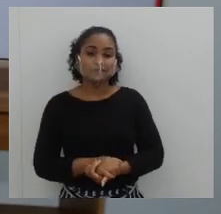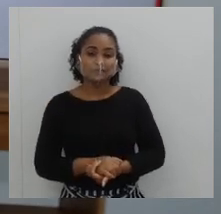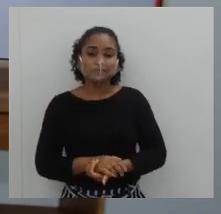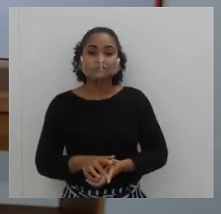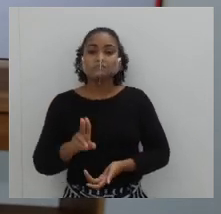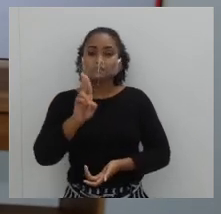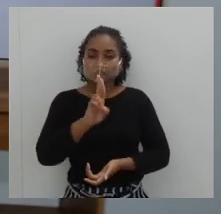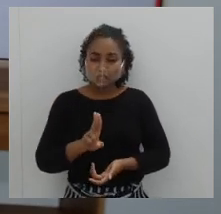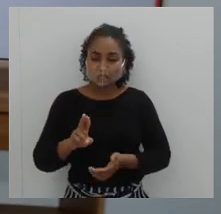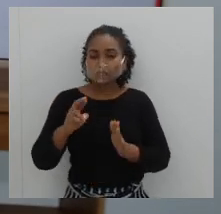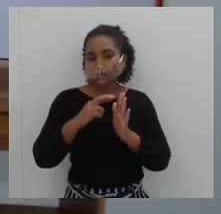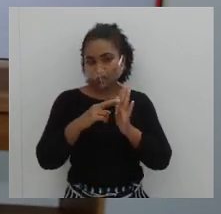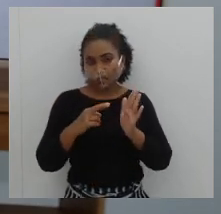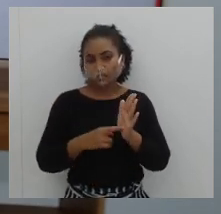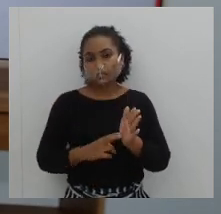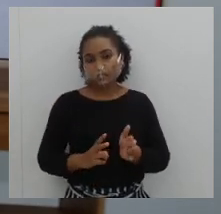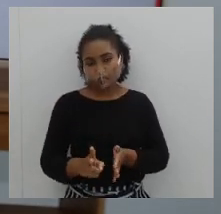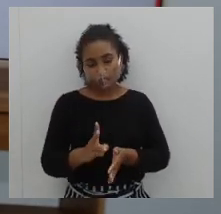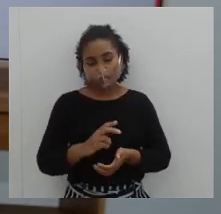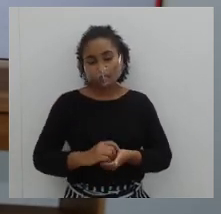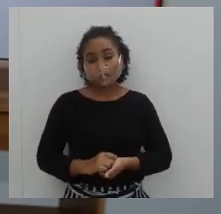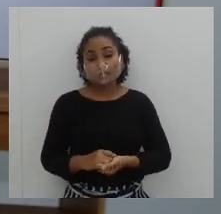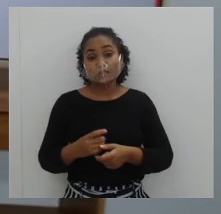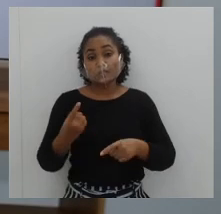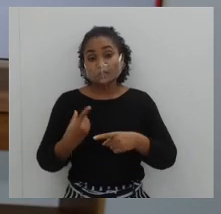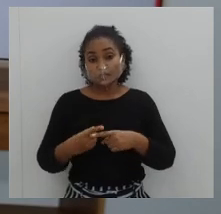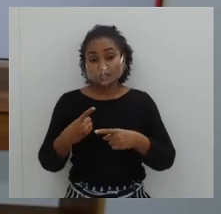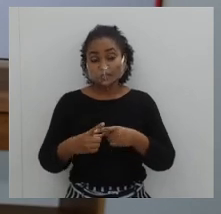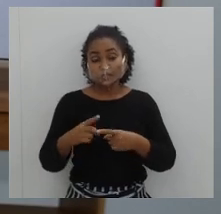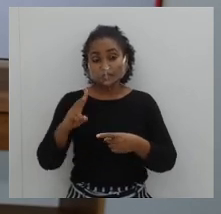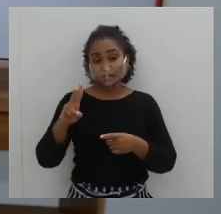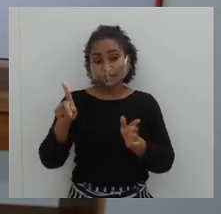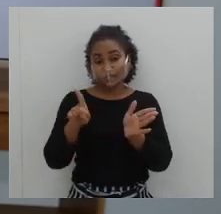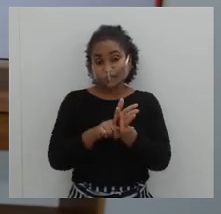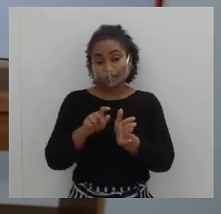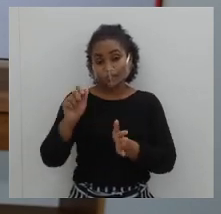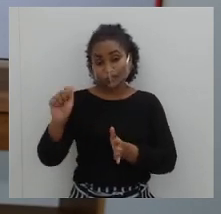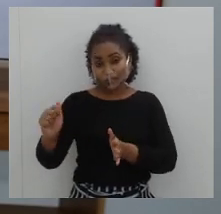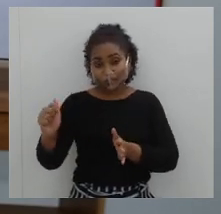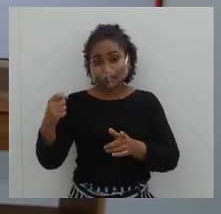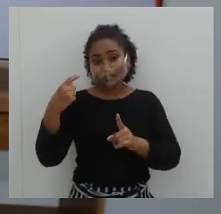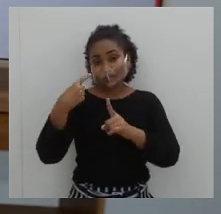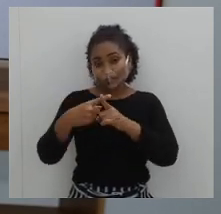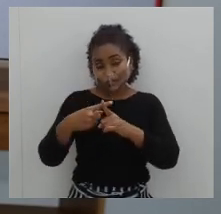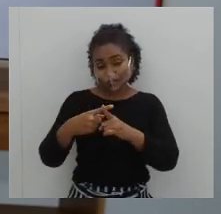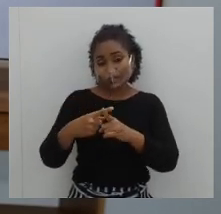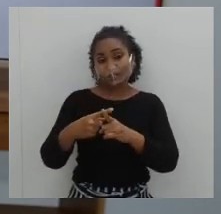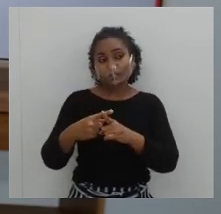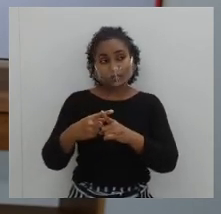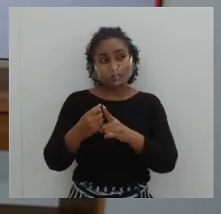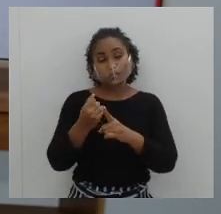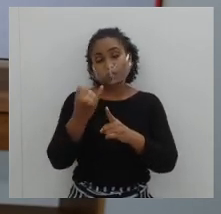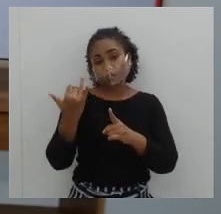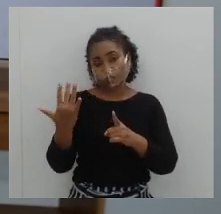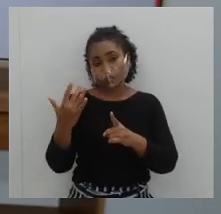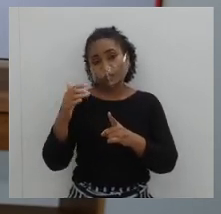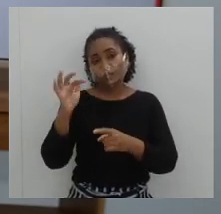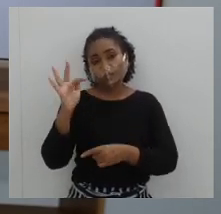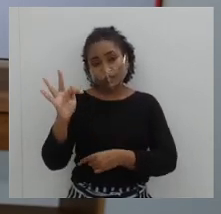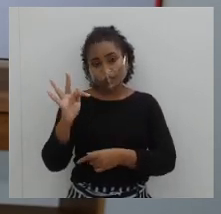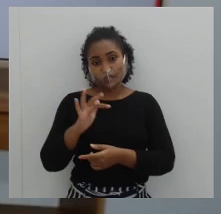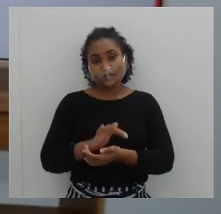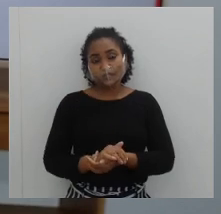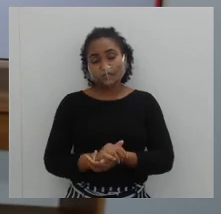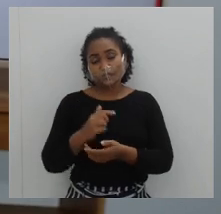aqui funciona. O número de vértices menos o número de arestas mais a quantidade e o número de faces,